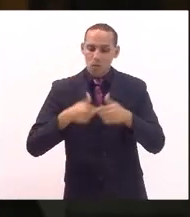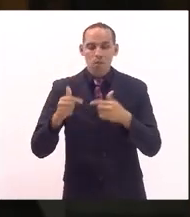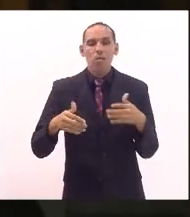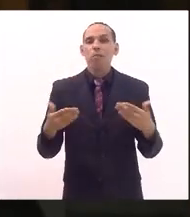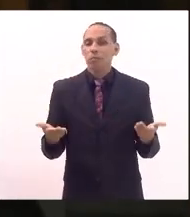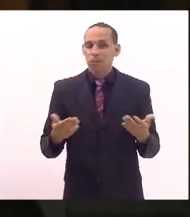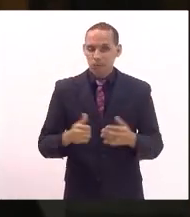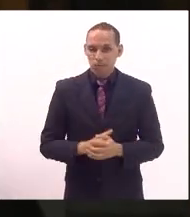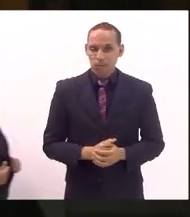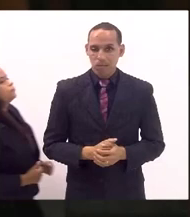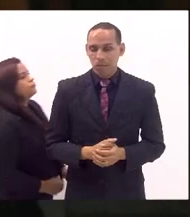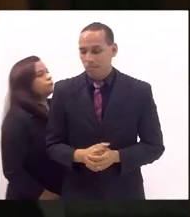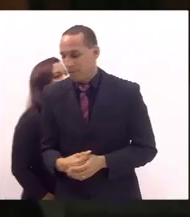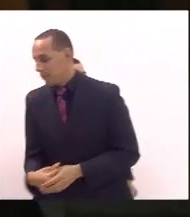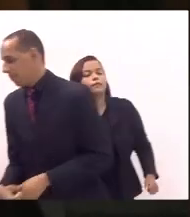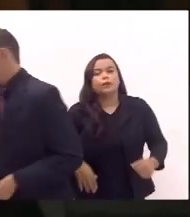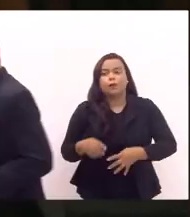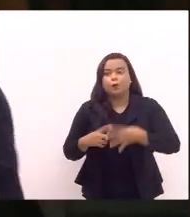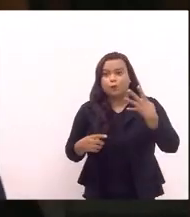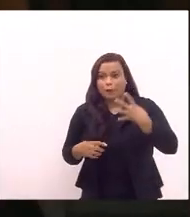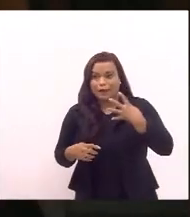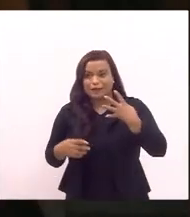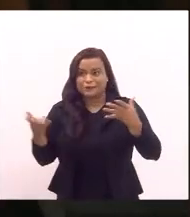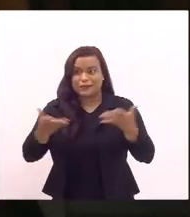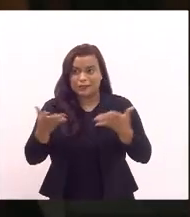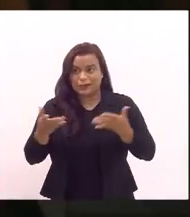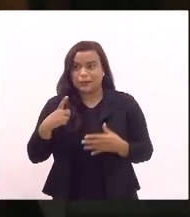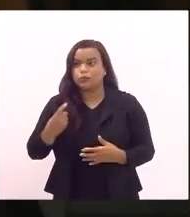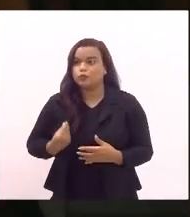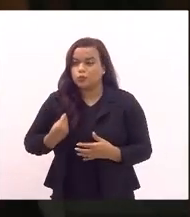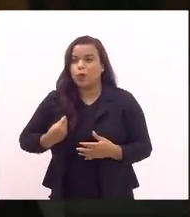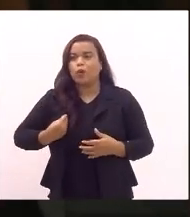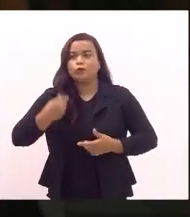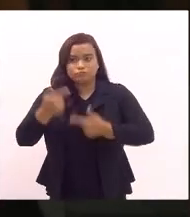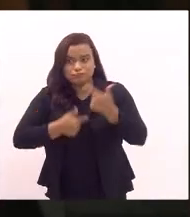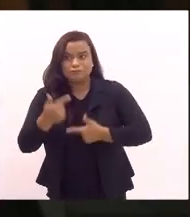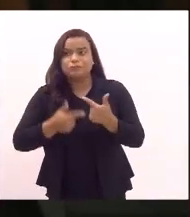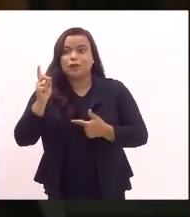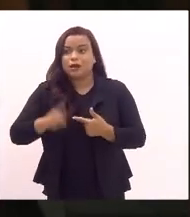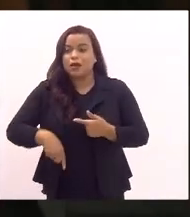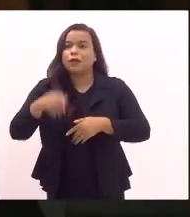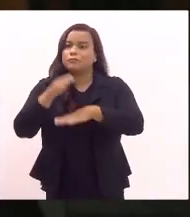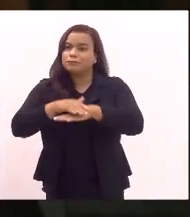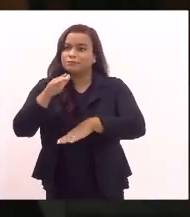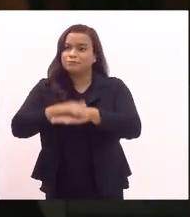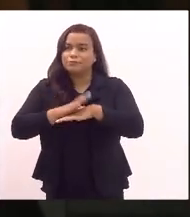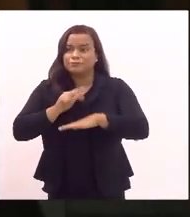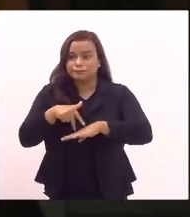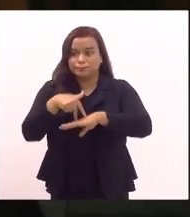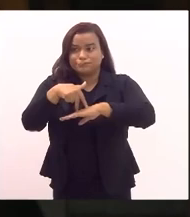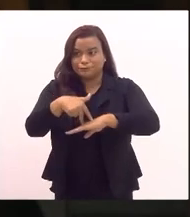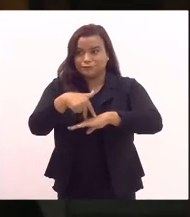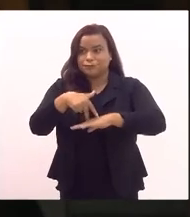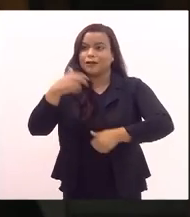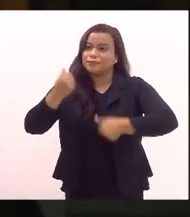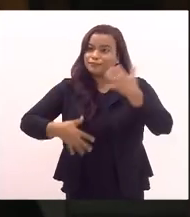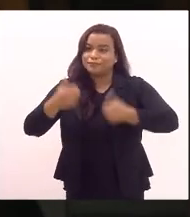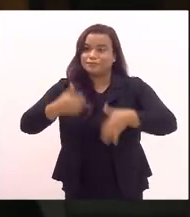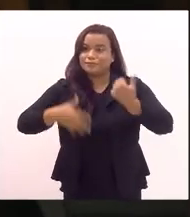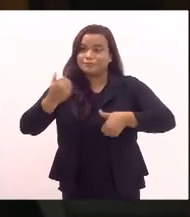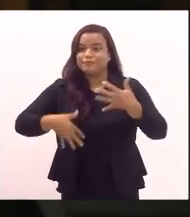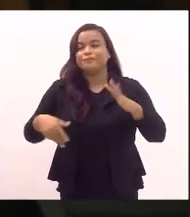presidência eu estou exercendo nesse momento e é fazer uso do púlpito